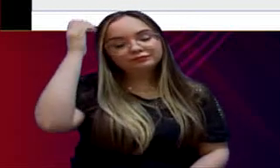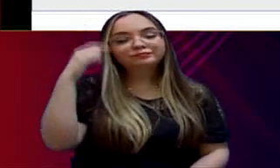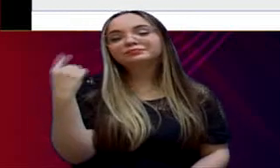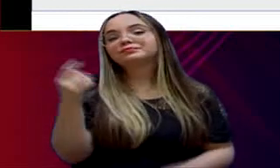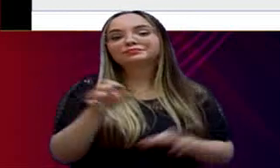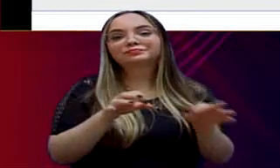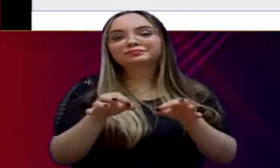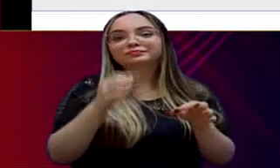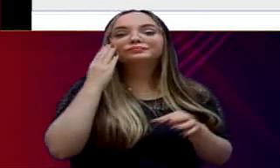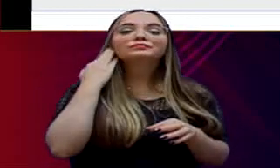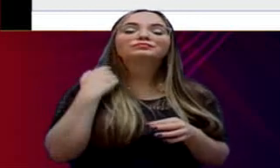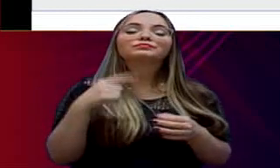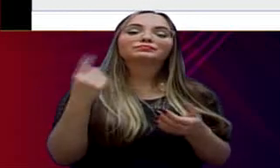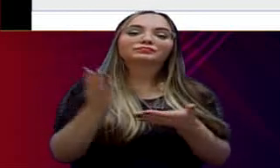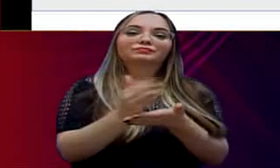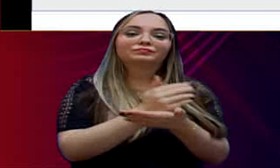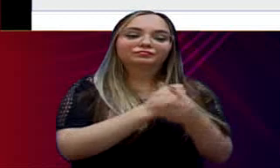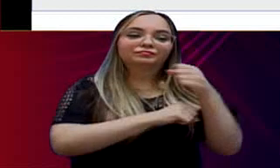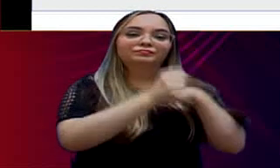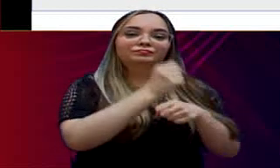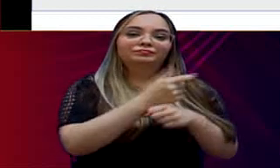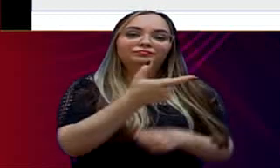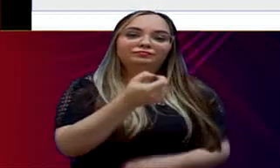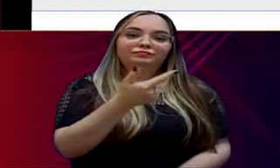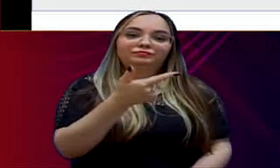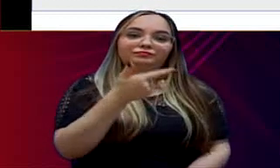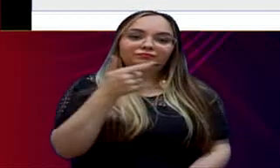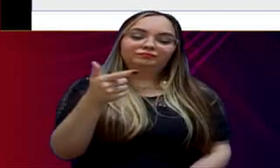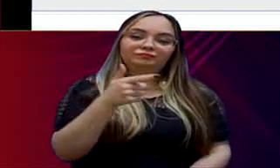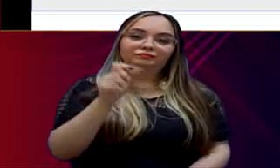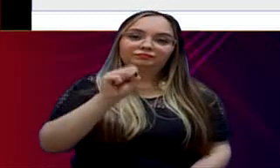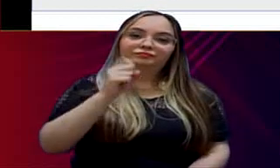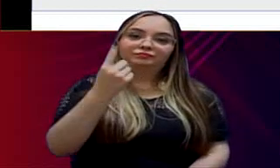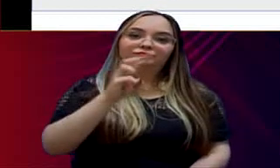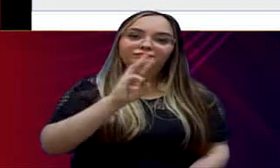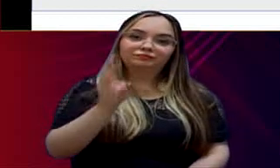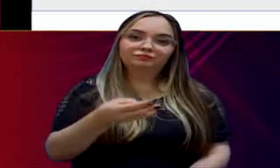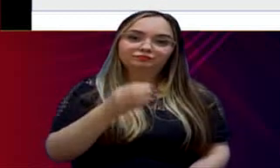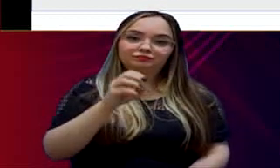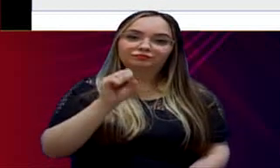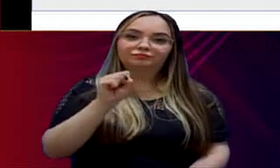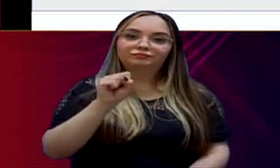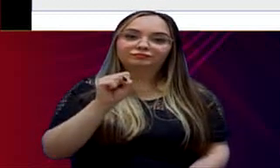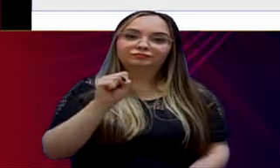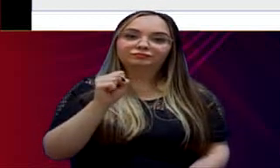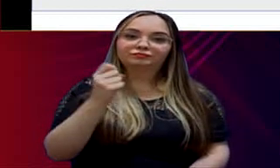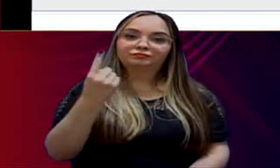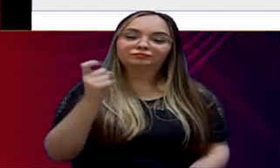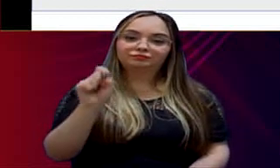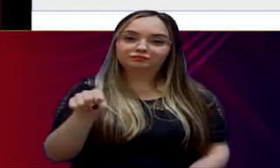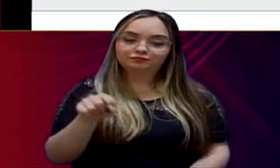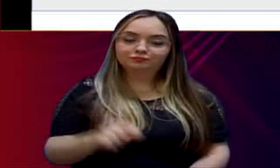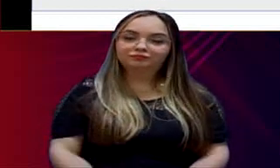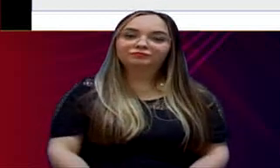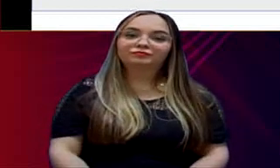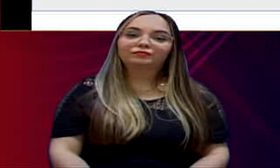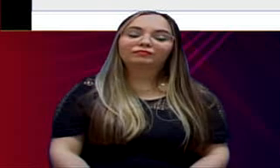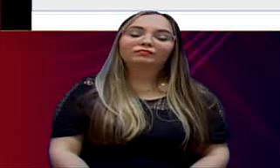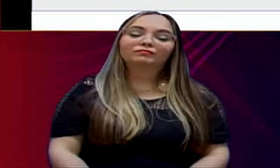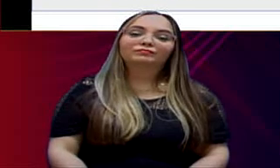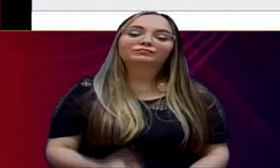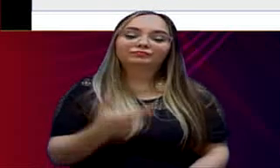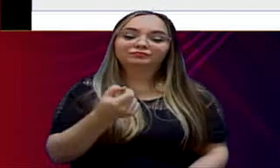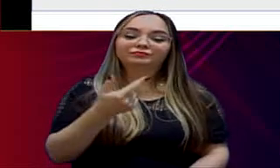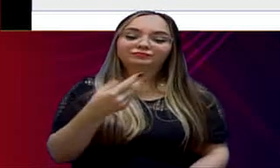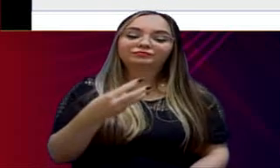a gente arrecadou em 2022 81 milhões e a estimativa para 2023